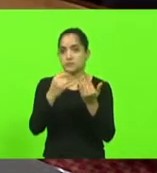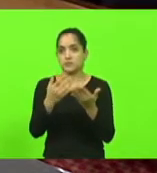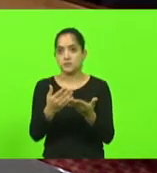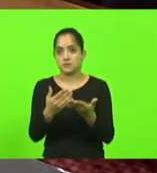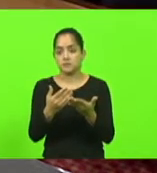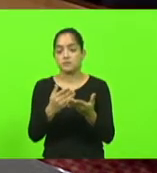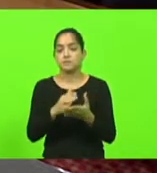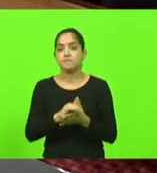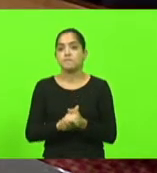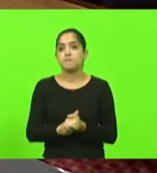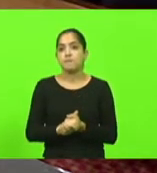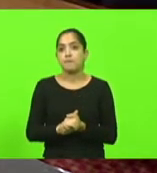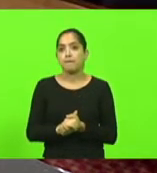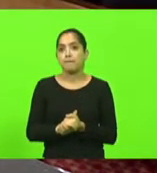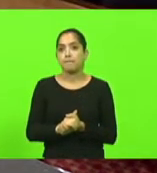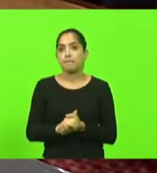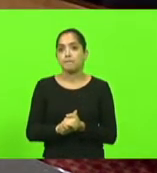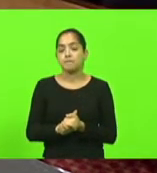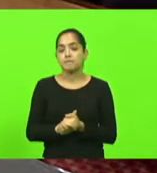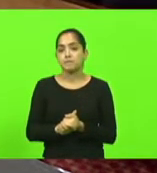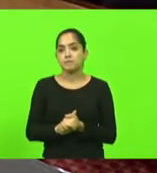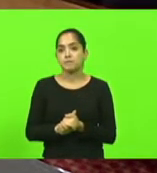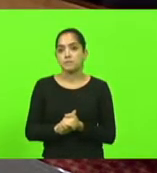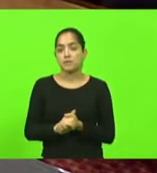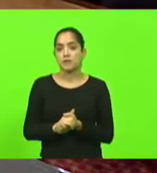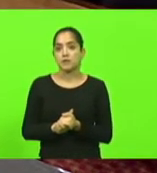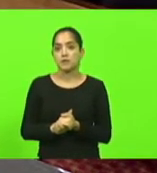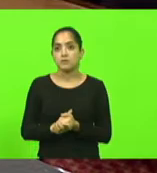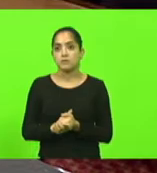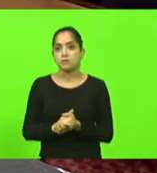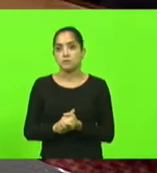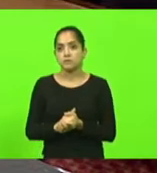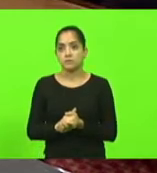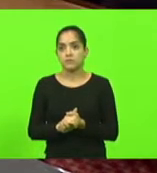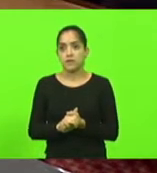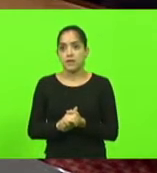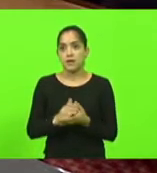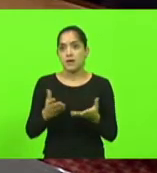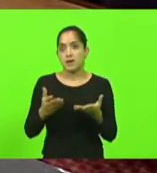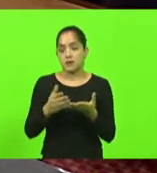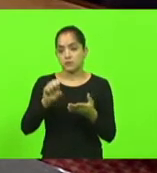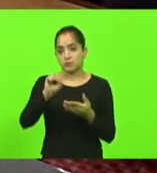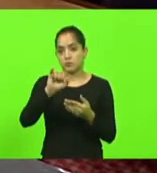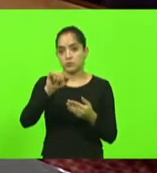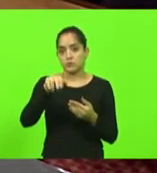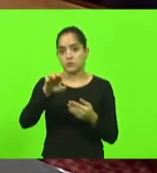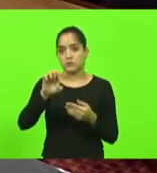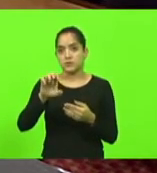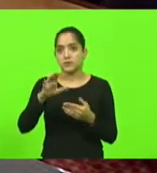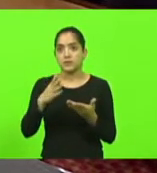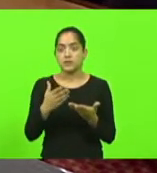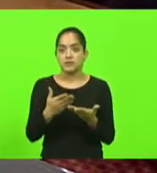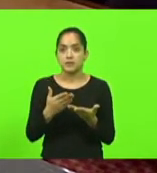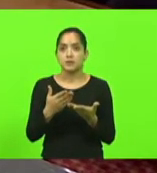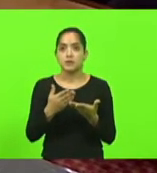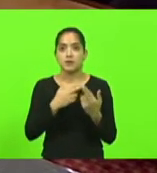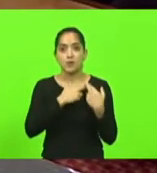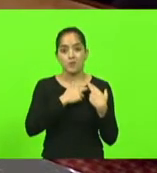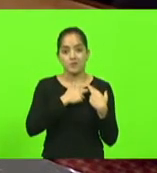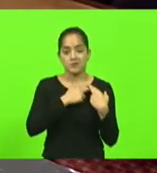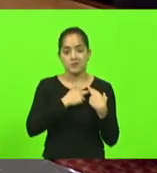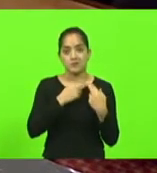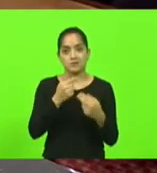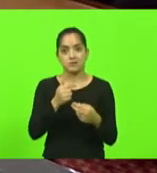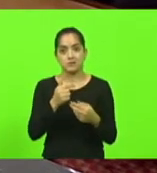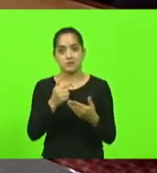Cine, tendo em vista que, ao tratar do Cine, conclui pela invasão da competência privativa da